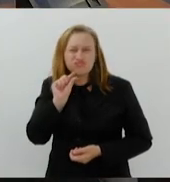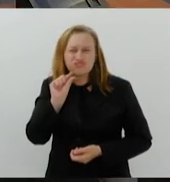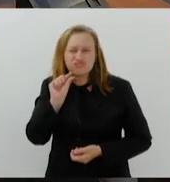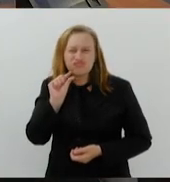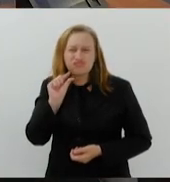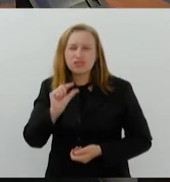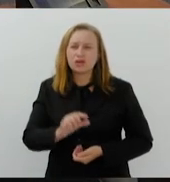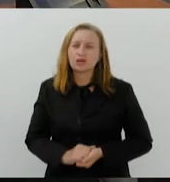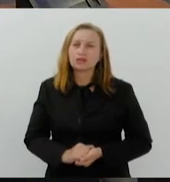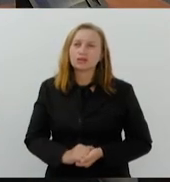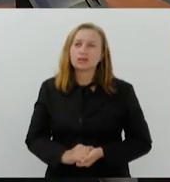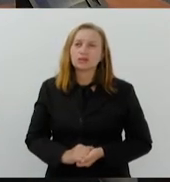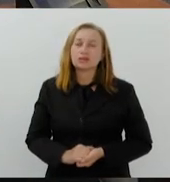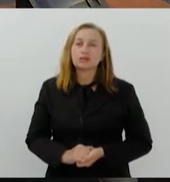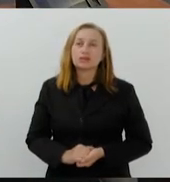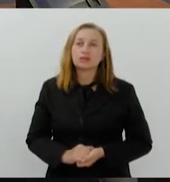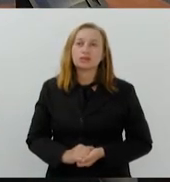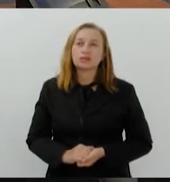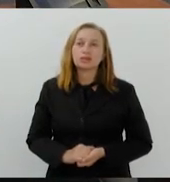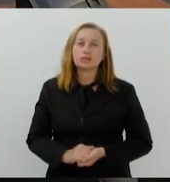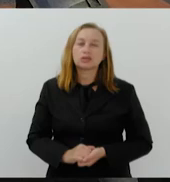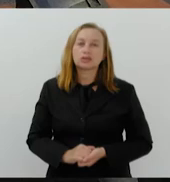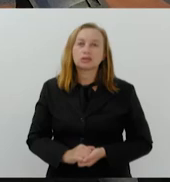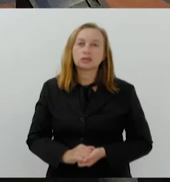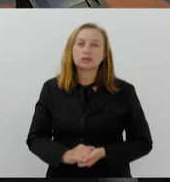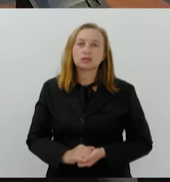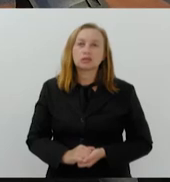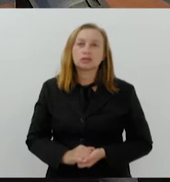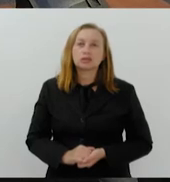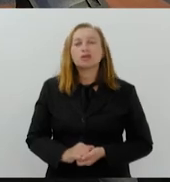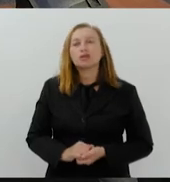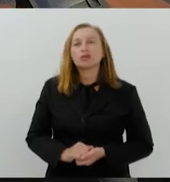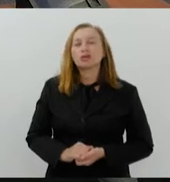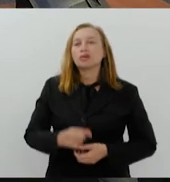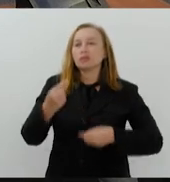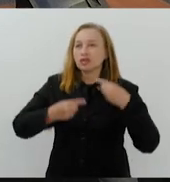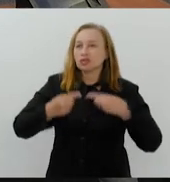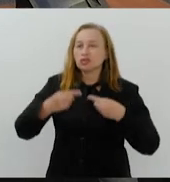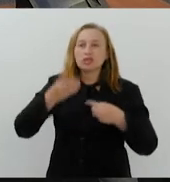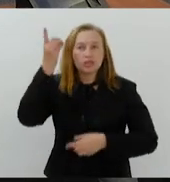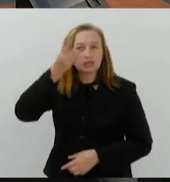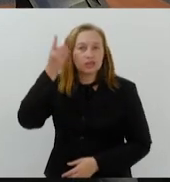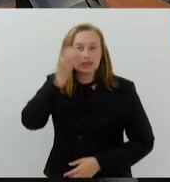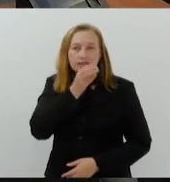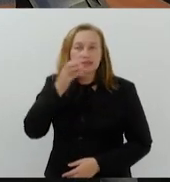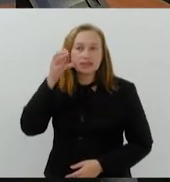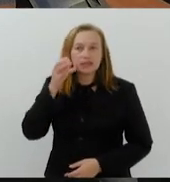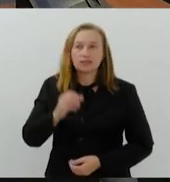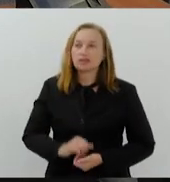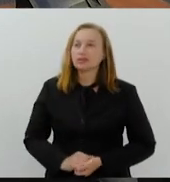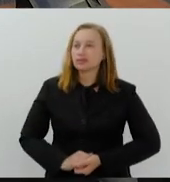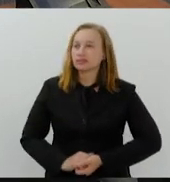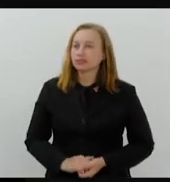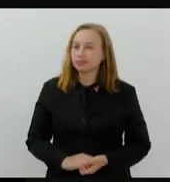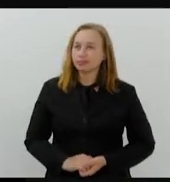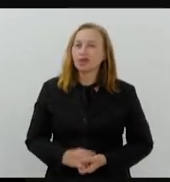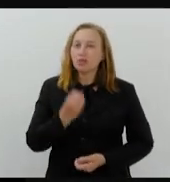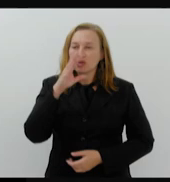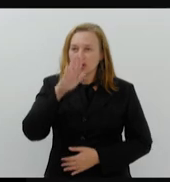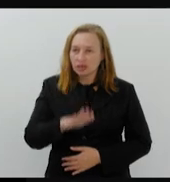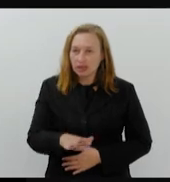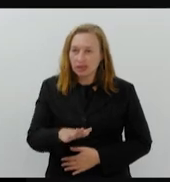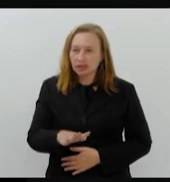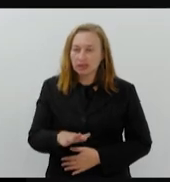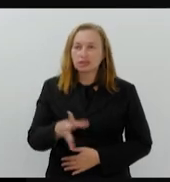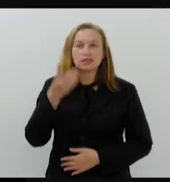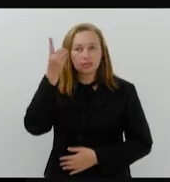tentar melhorar. Agora sim, deputada. Para discutir, deputada Célia Jordão. Boa tarde,